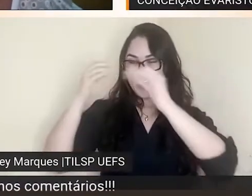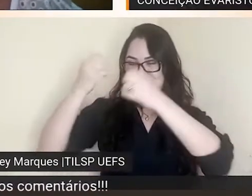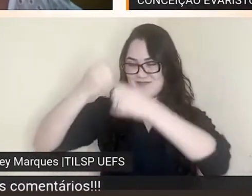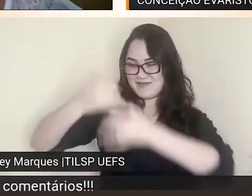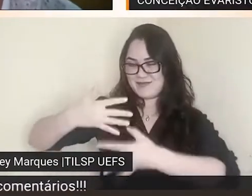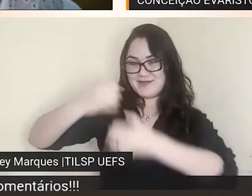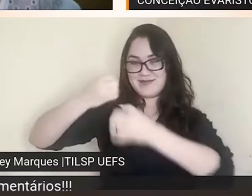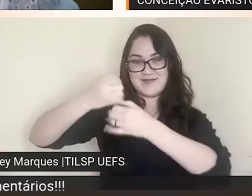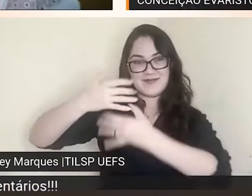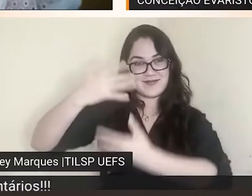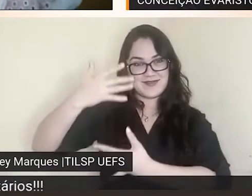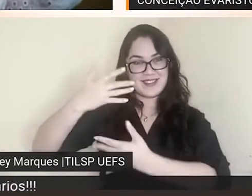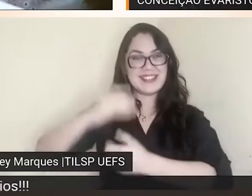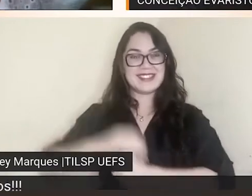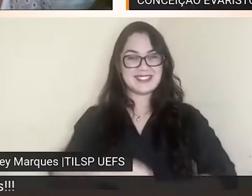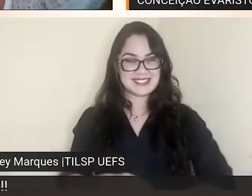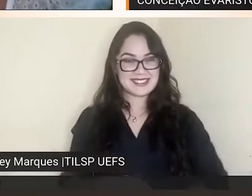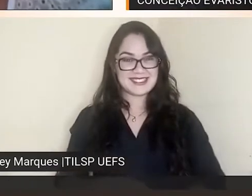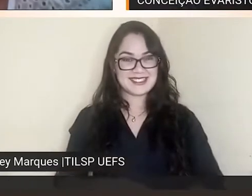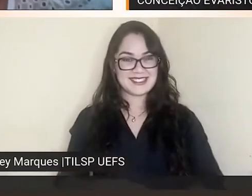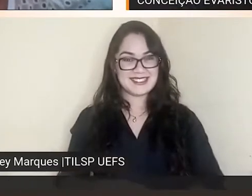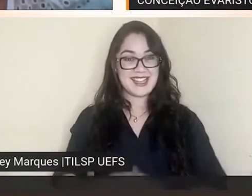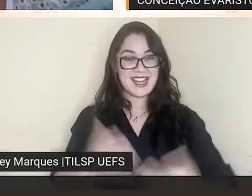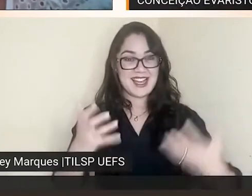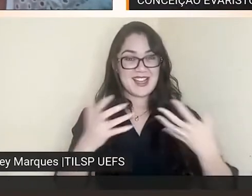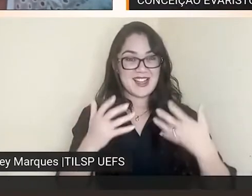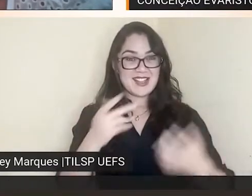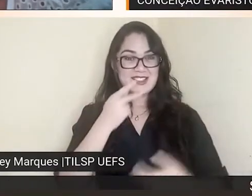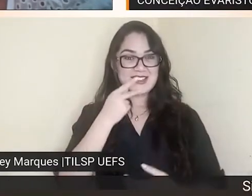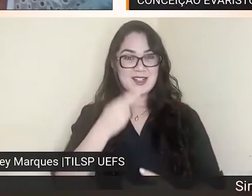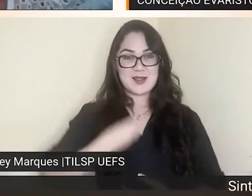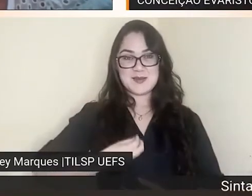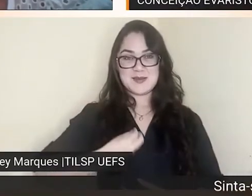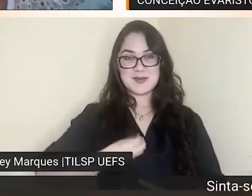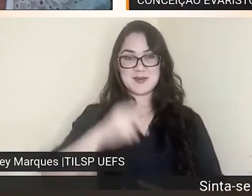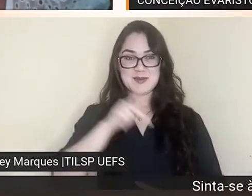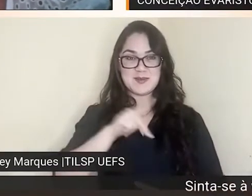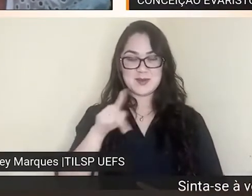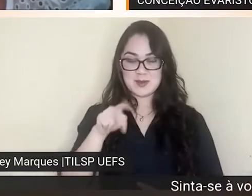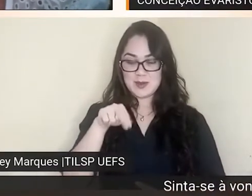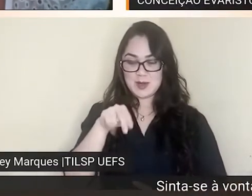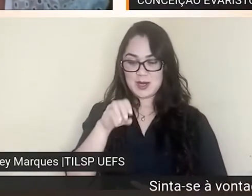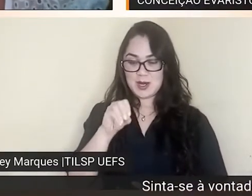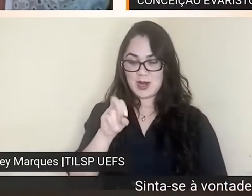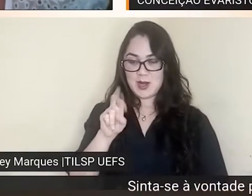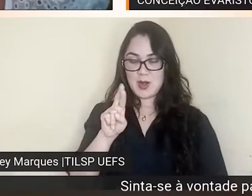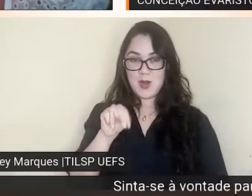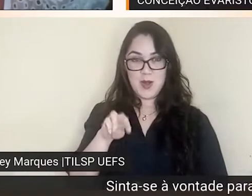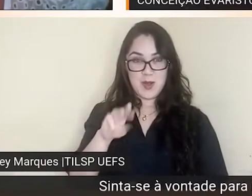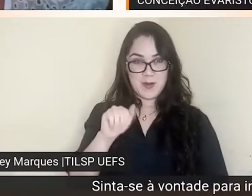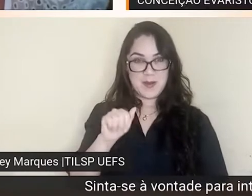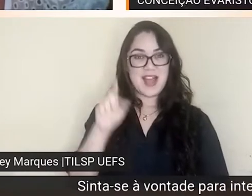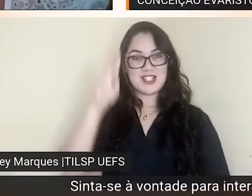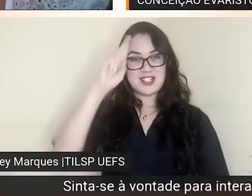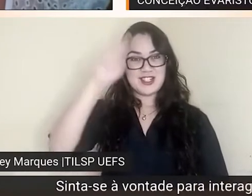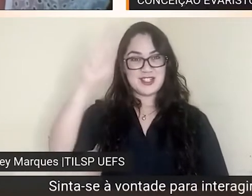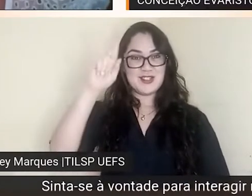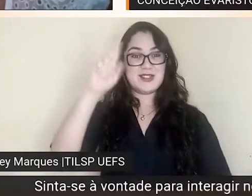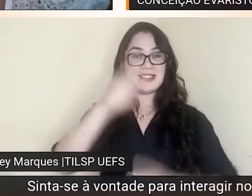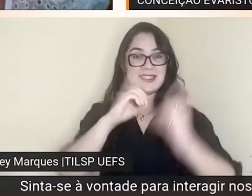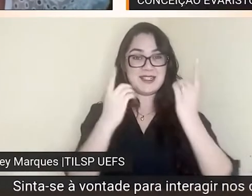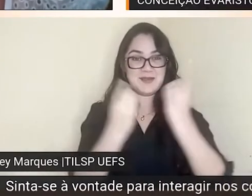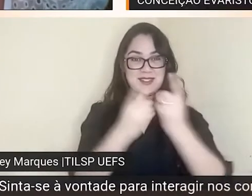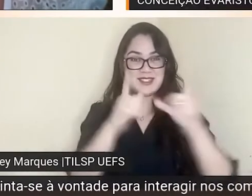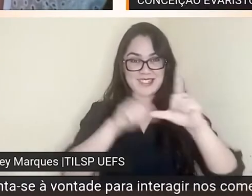elogios, comentários. Rapidamente eu queria citar a presença da professora Norma, que é diretora do Departamento de Letras e Artes da UFES,